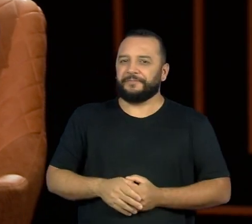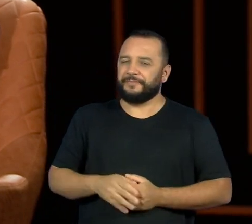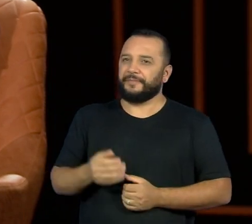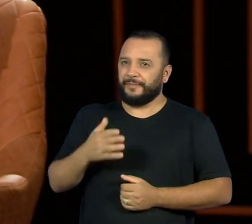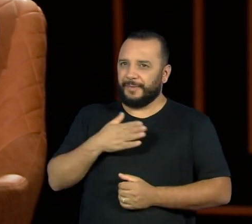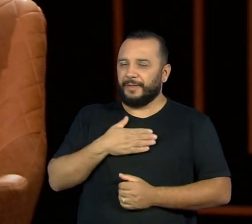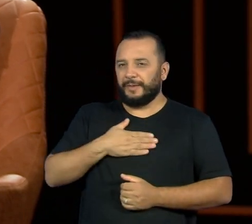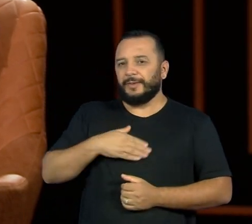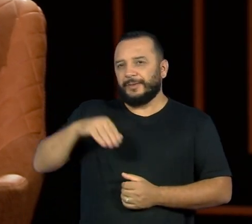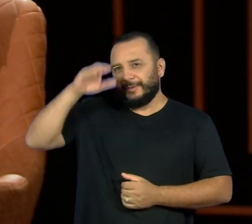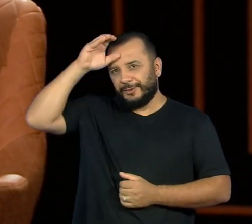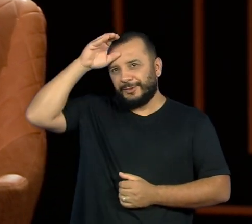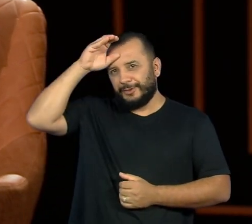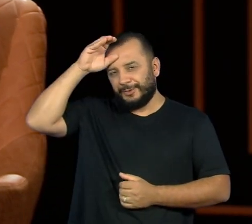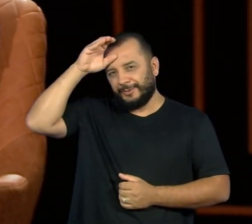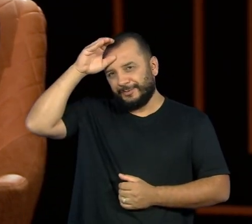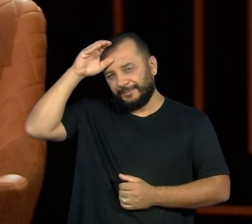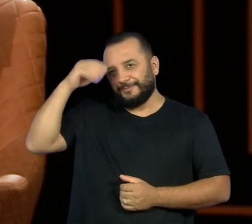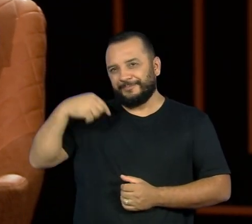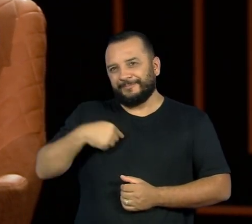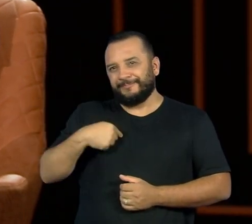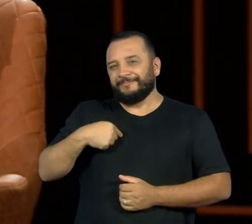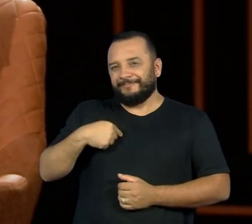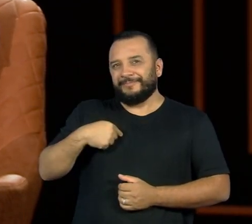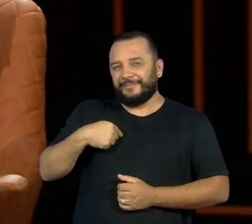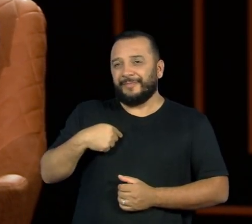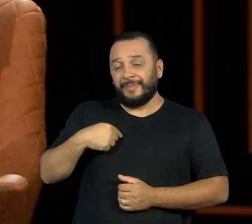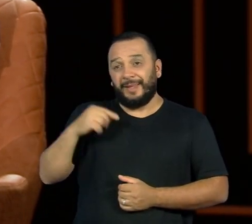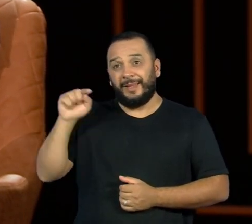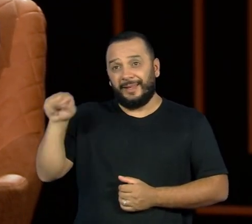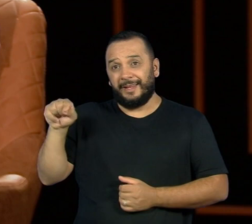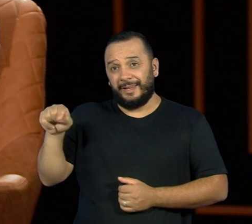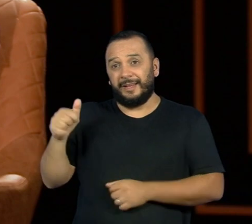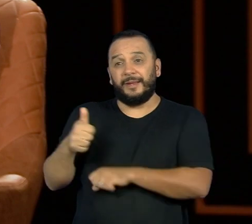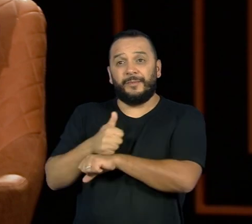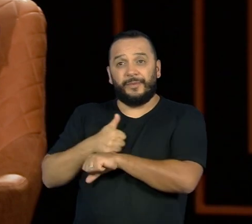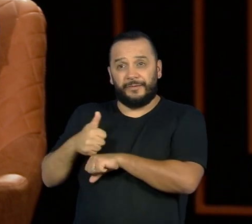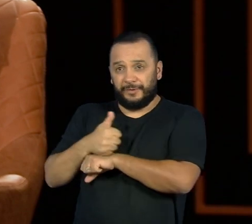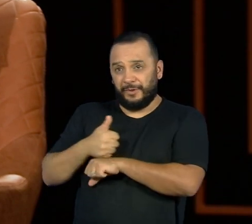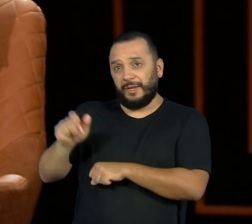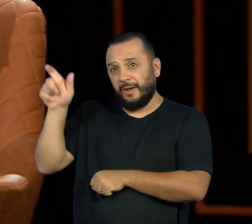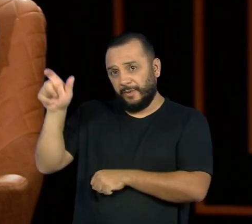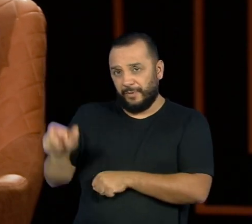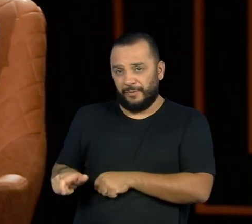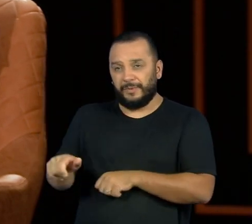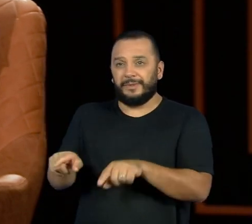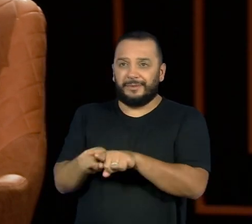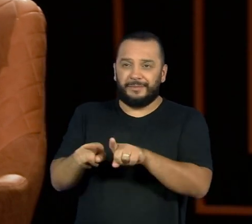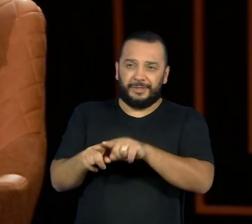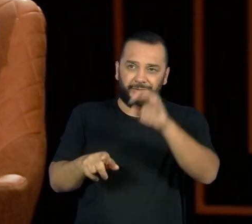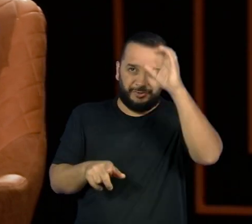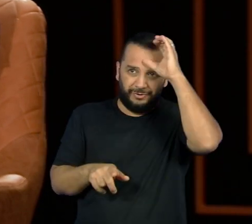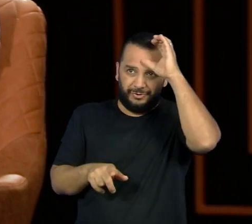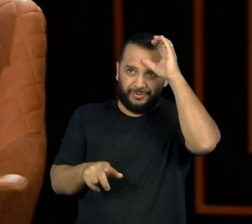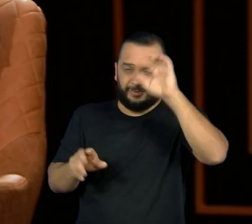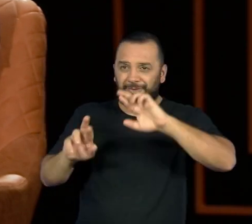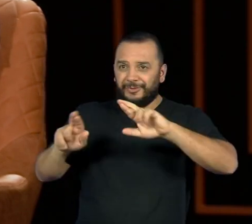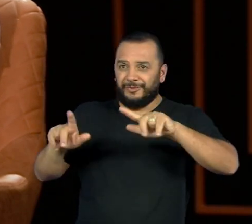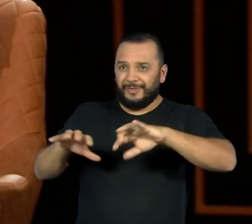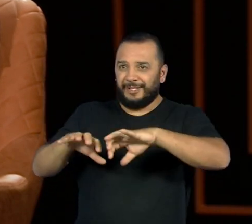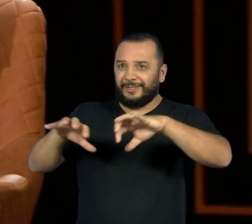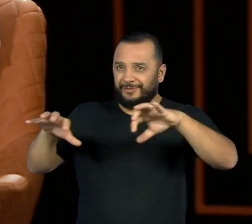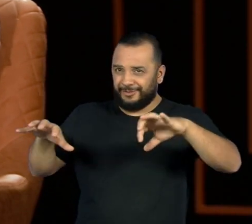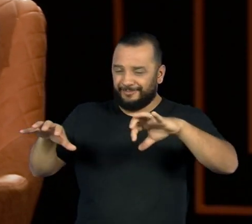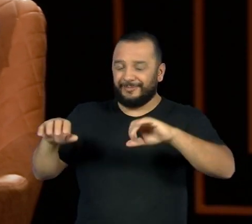permitam, o tio Todd, eram duas pessoas. Um, o profissional, e outro, o tio. E ele dividia muito